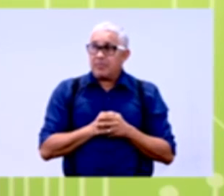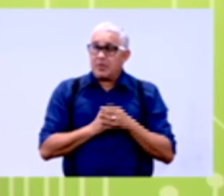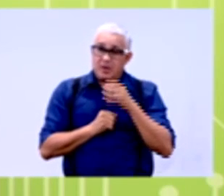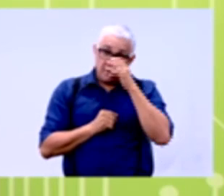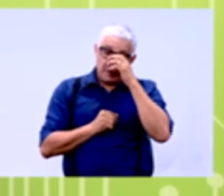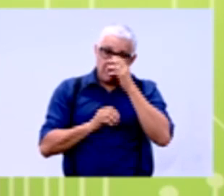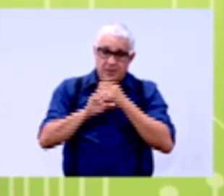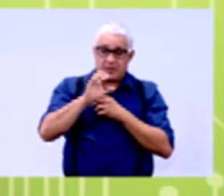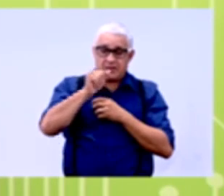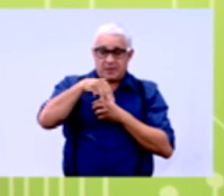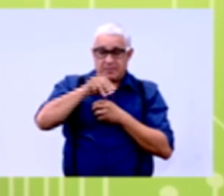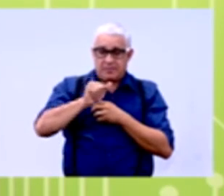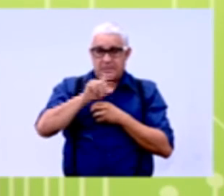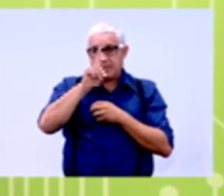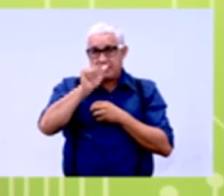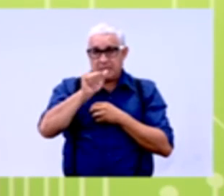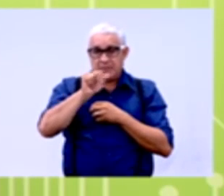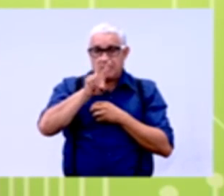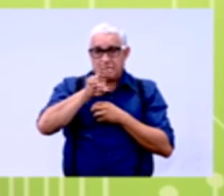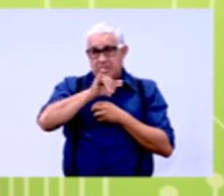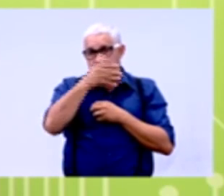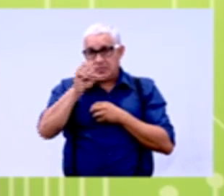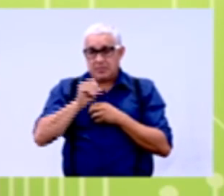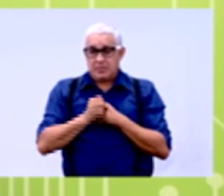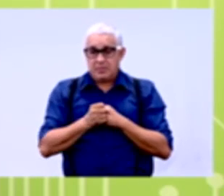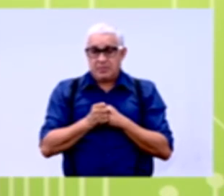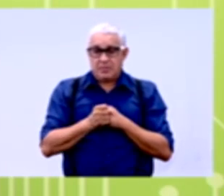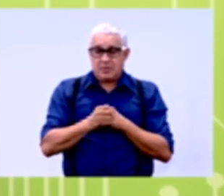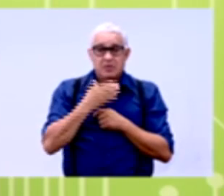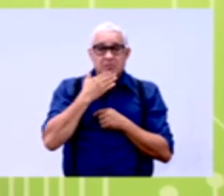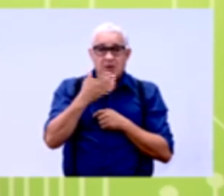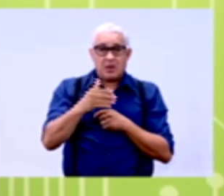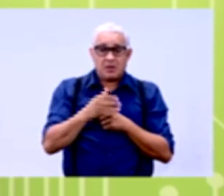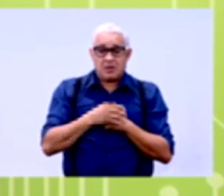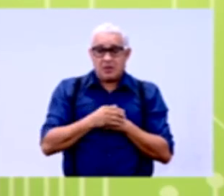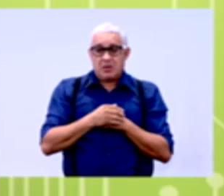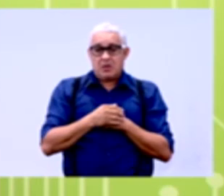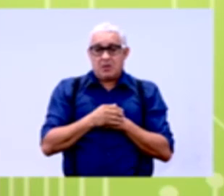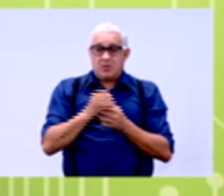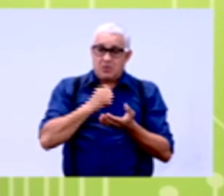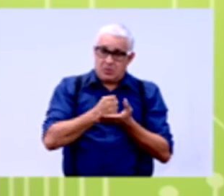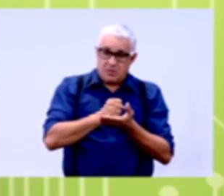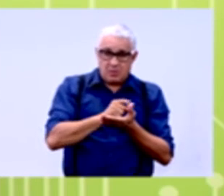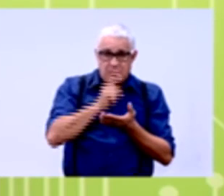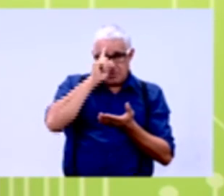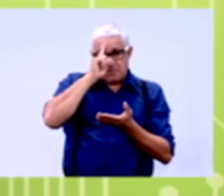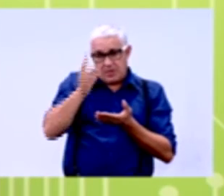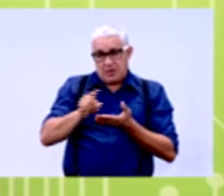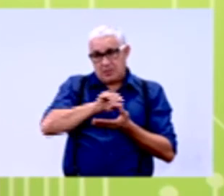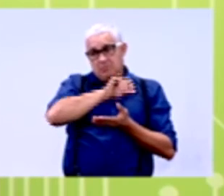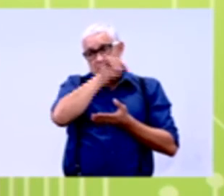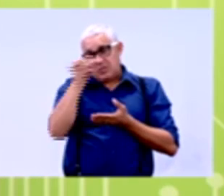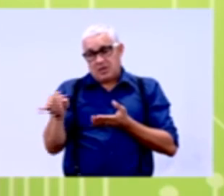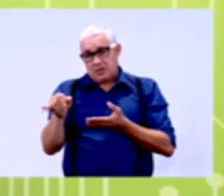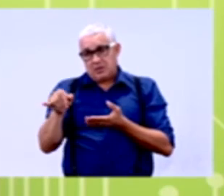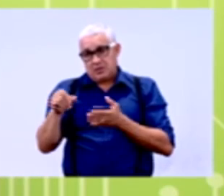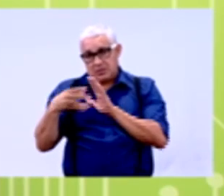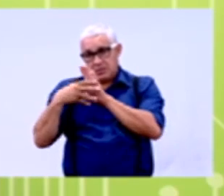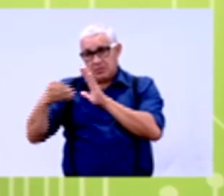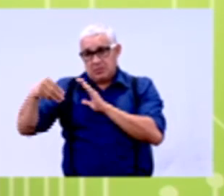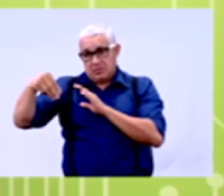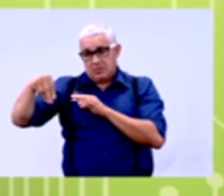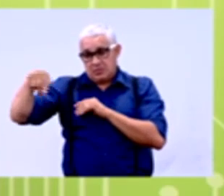a camada de visão faz essa solicitação para o controle manda a solicitação para o modelo.